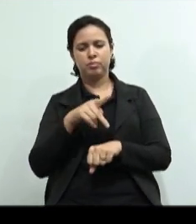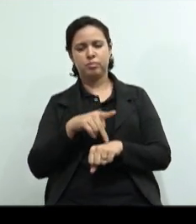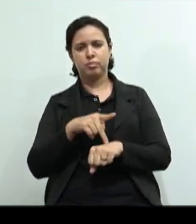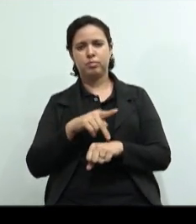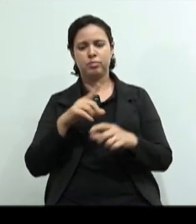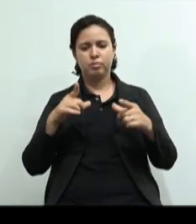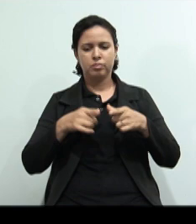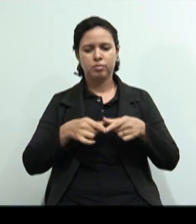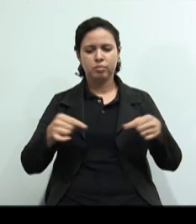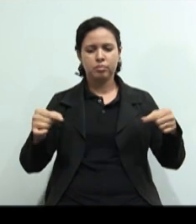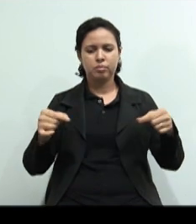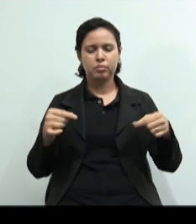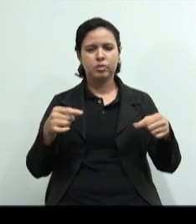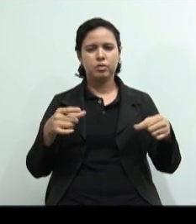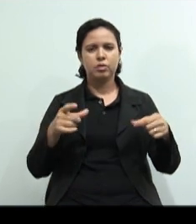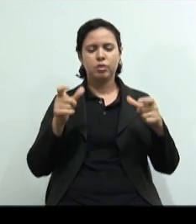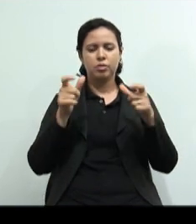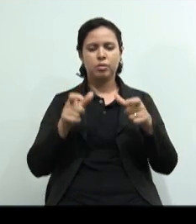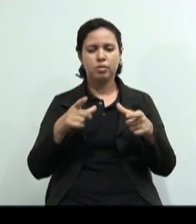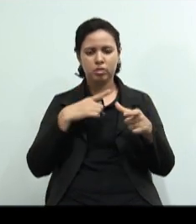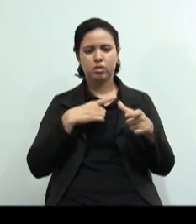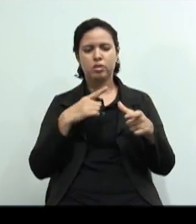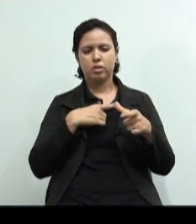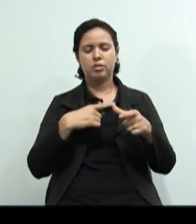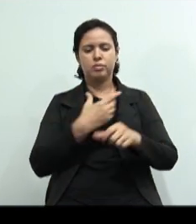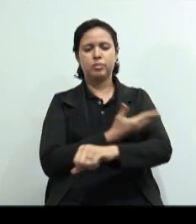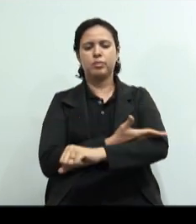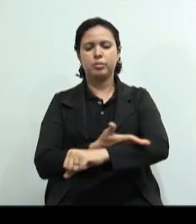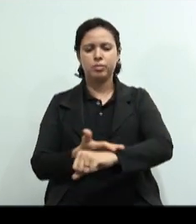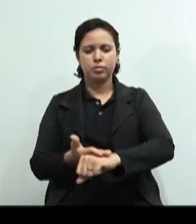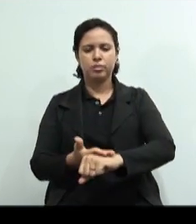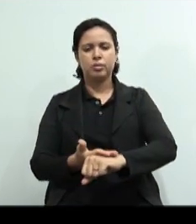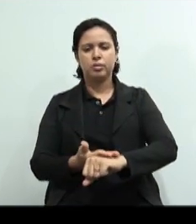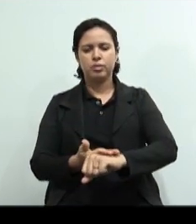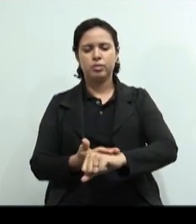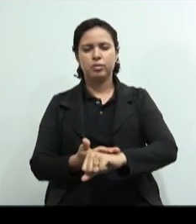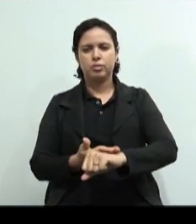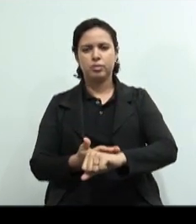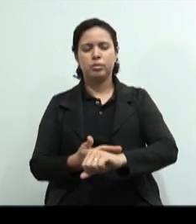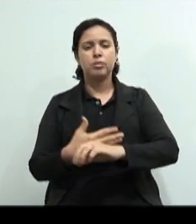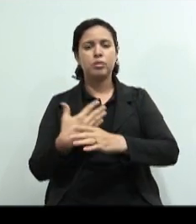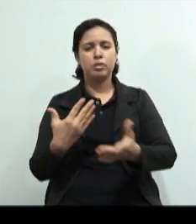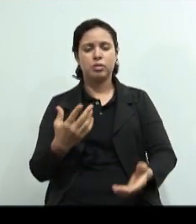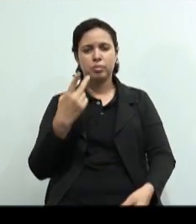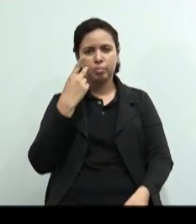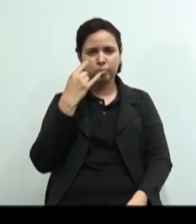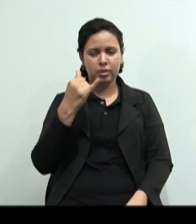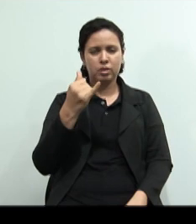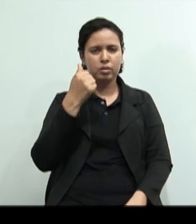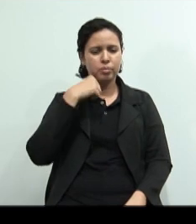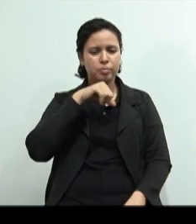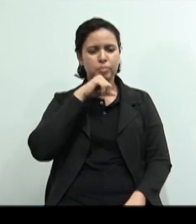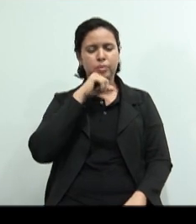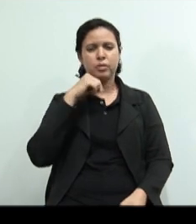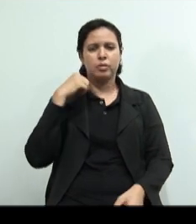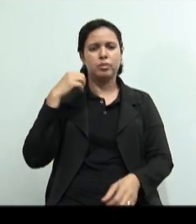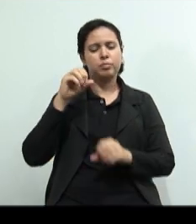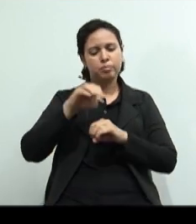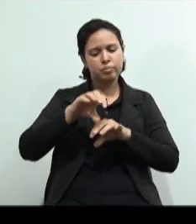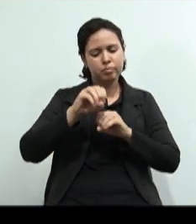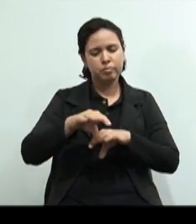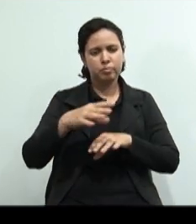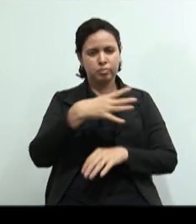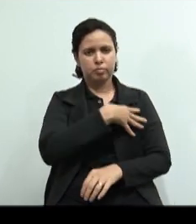Japão, onde existe uma tradição segundo qual os pais transmitem para os